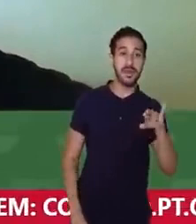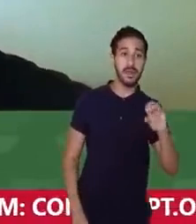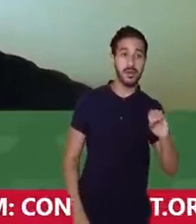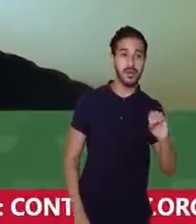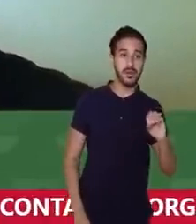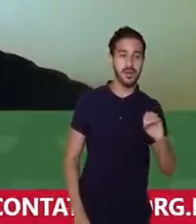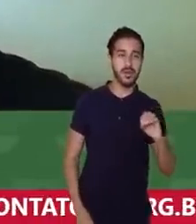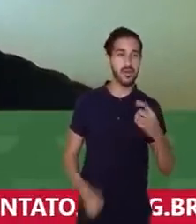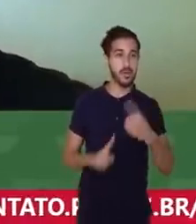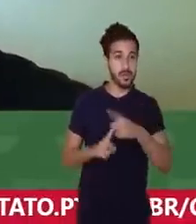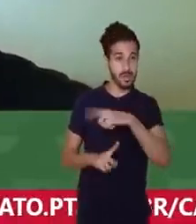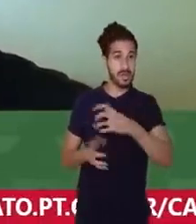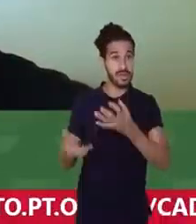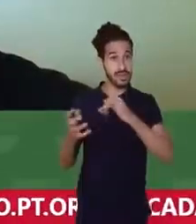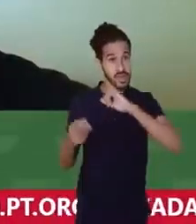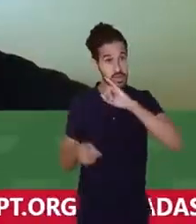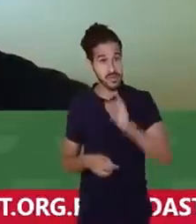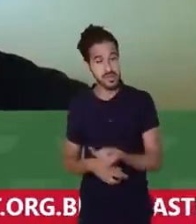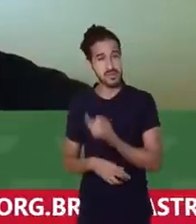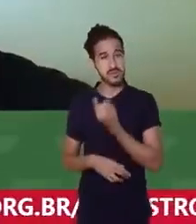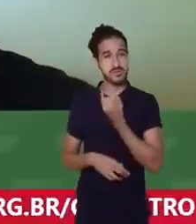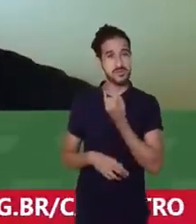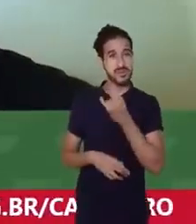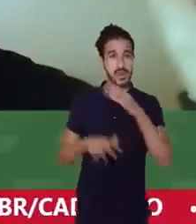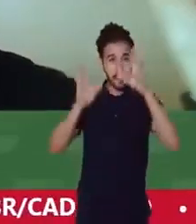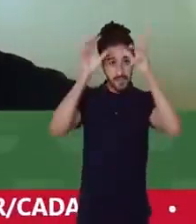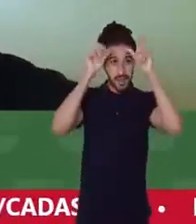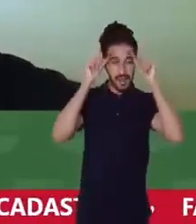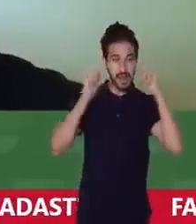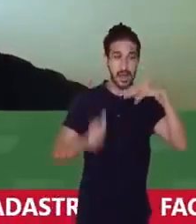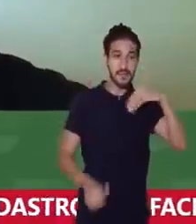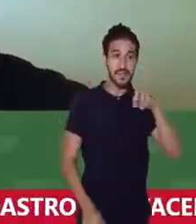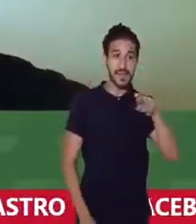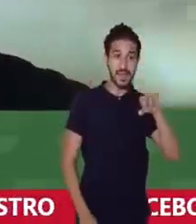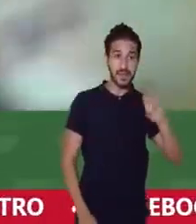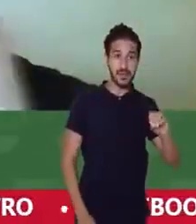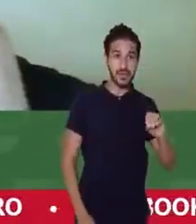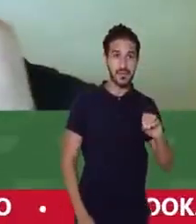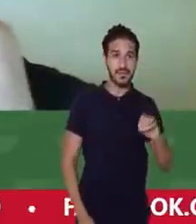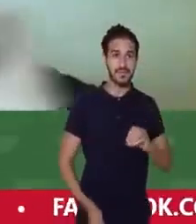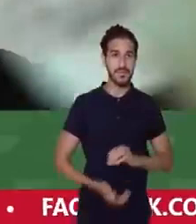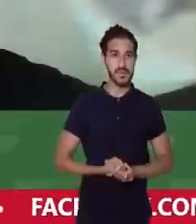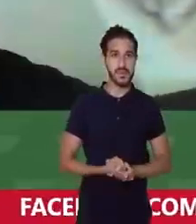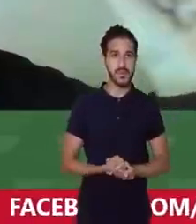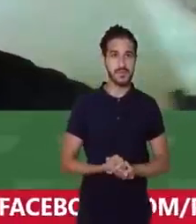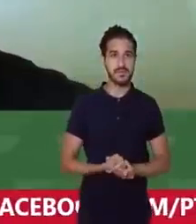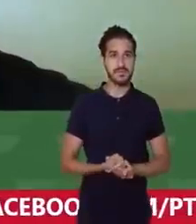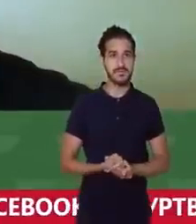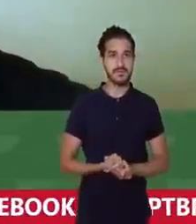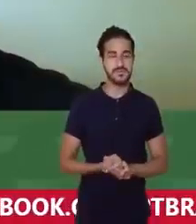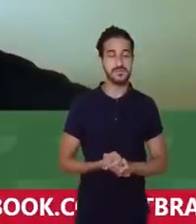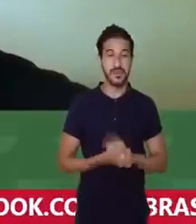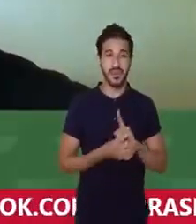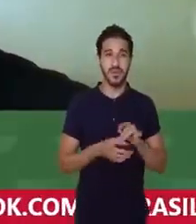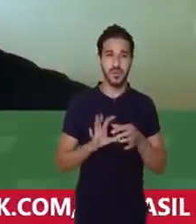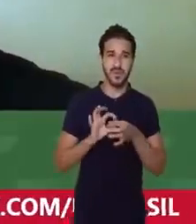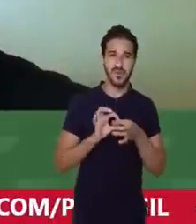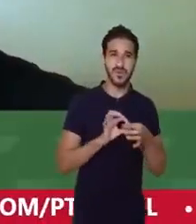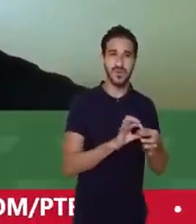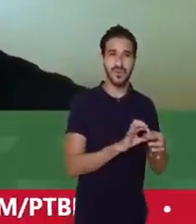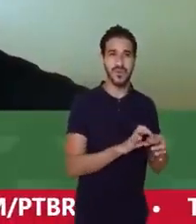Porque o que querem explorar na Amazônia é minério. Então, é uma